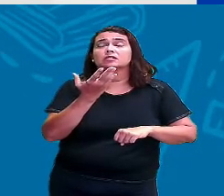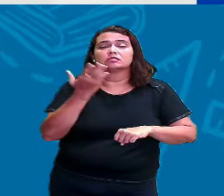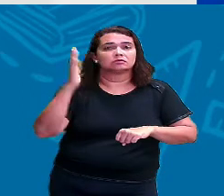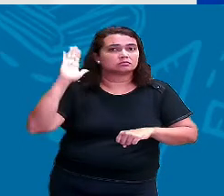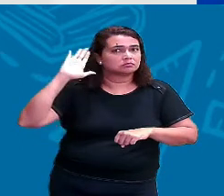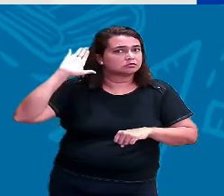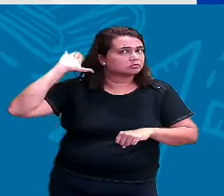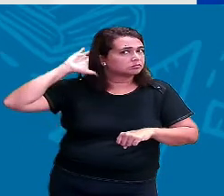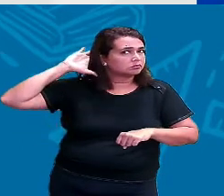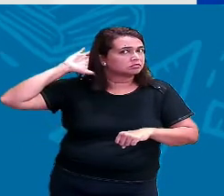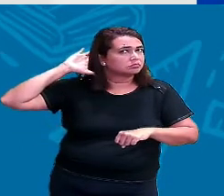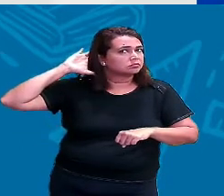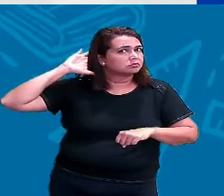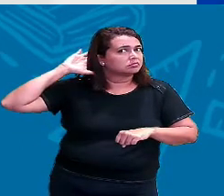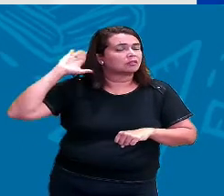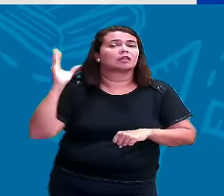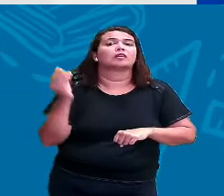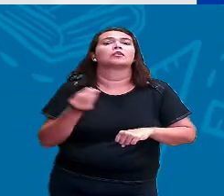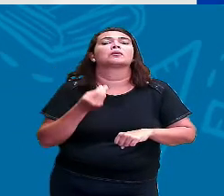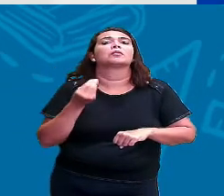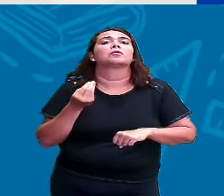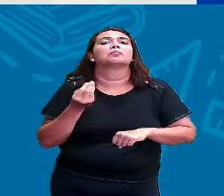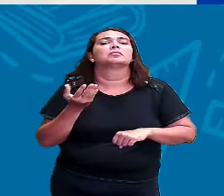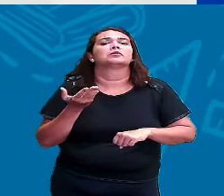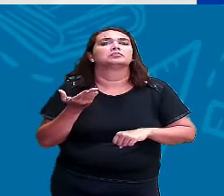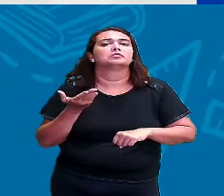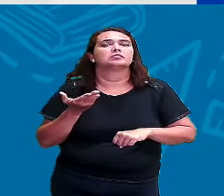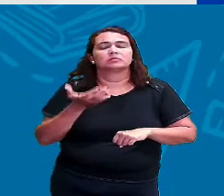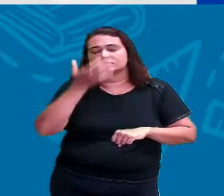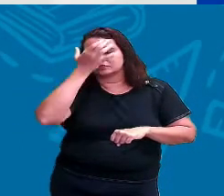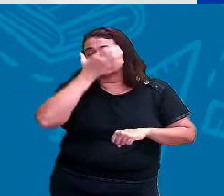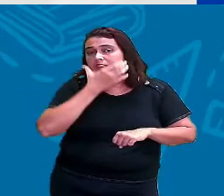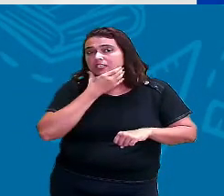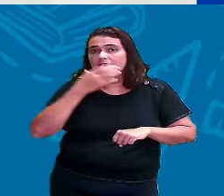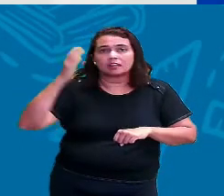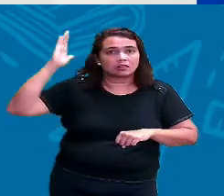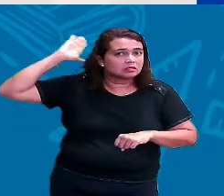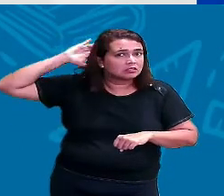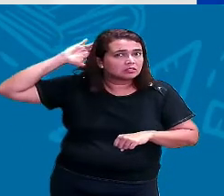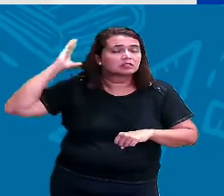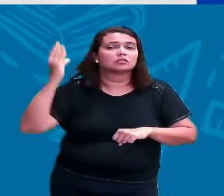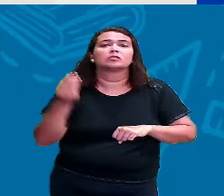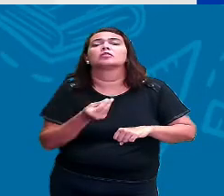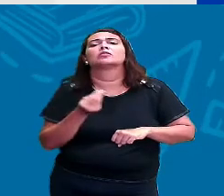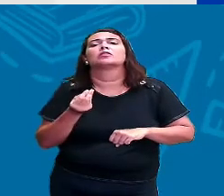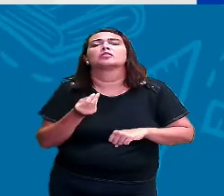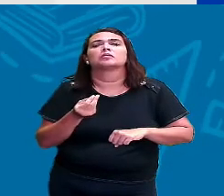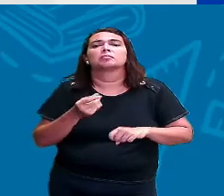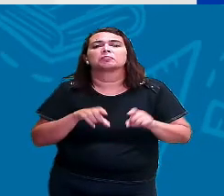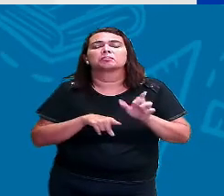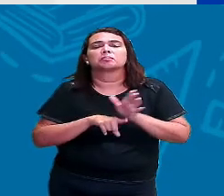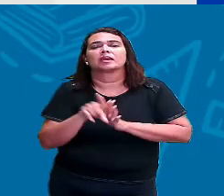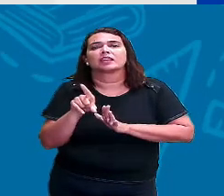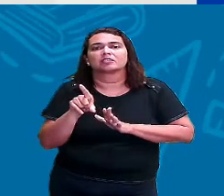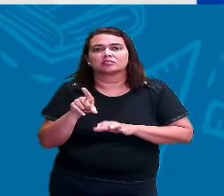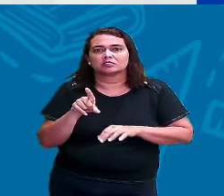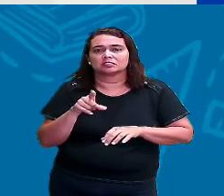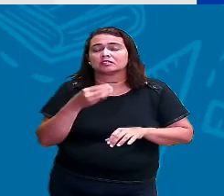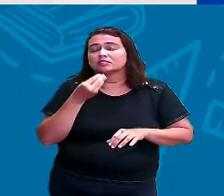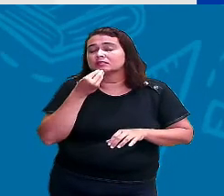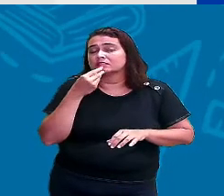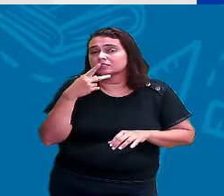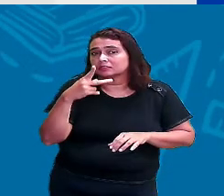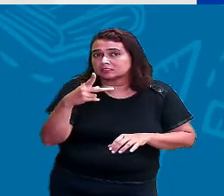coroa. Então, vou perguntar. Ele quer saber qual é a probabilidade